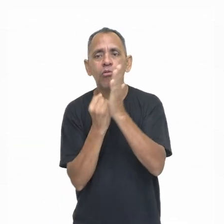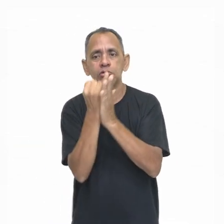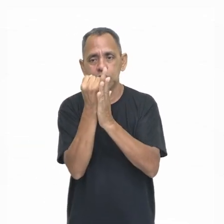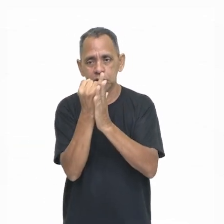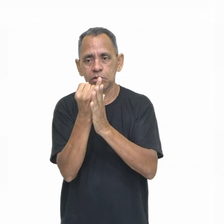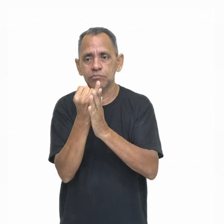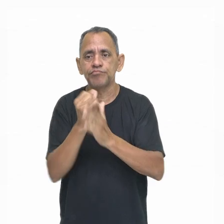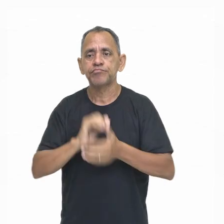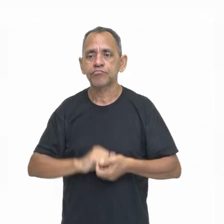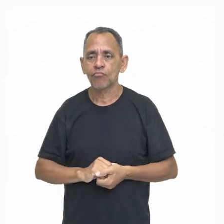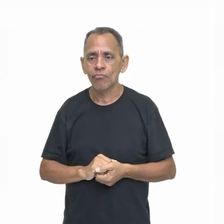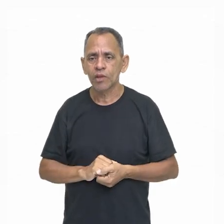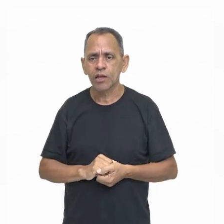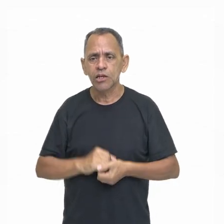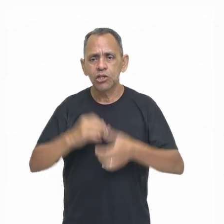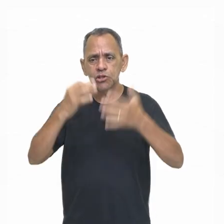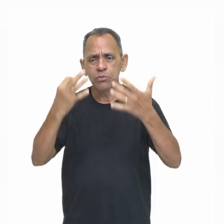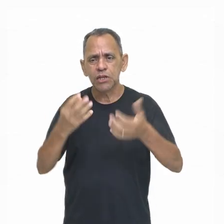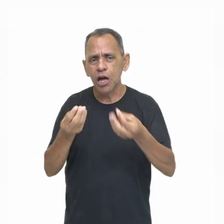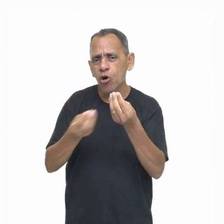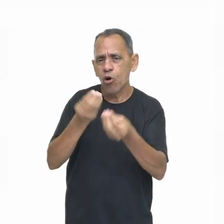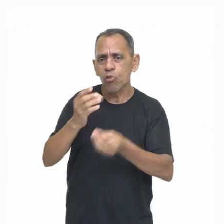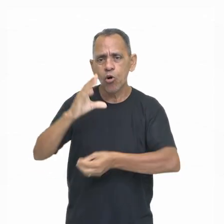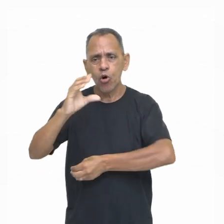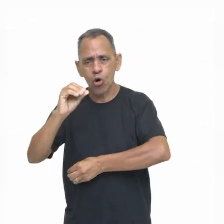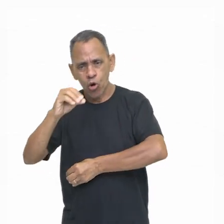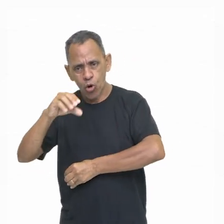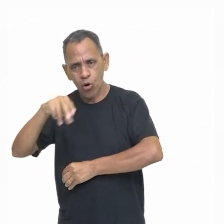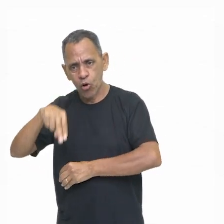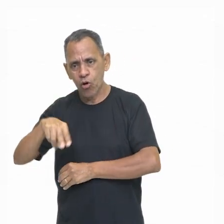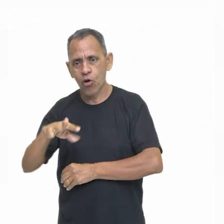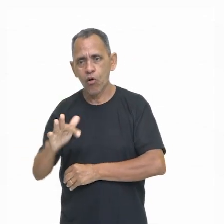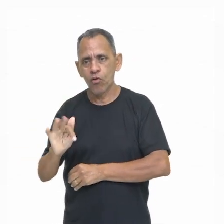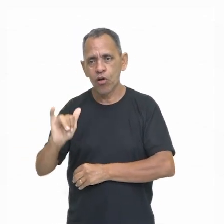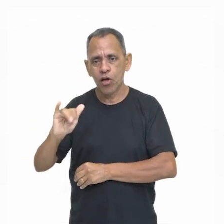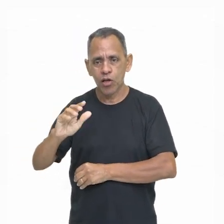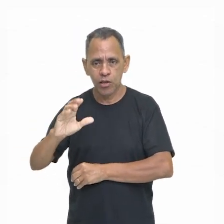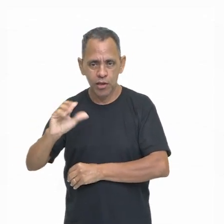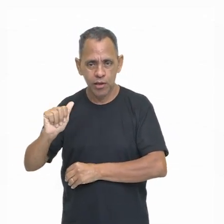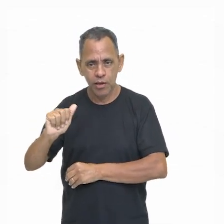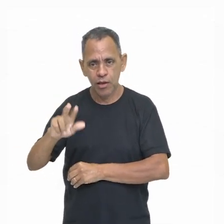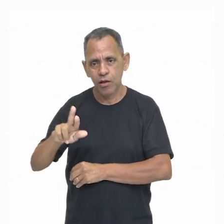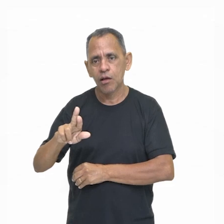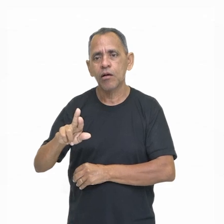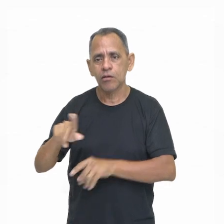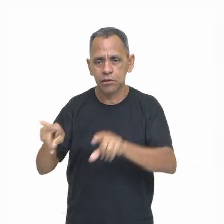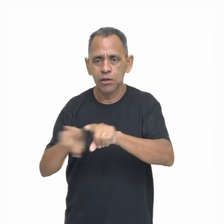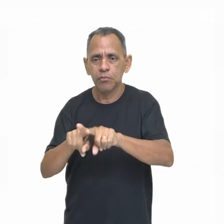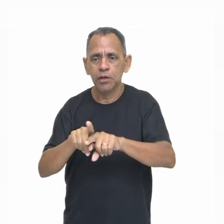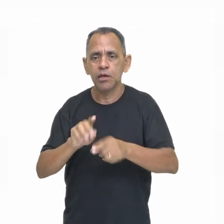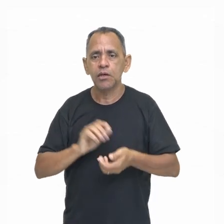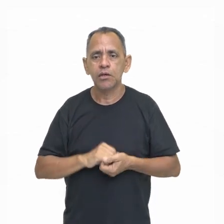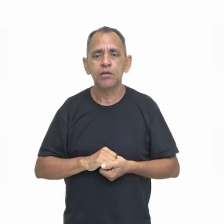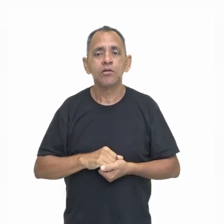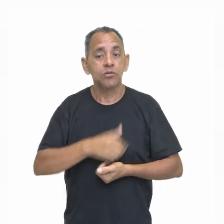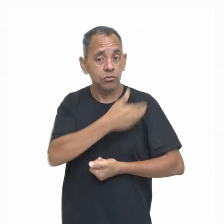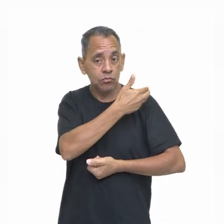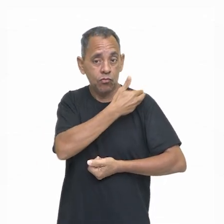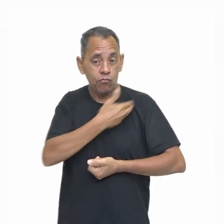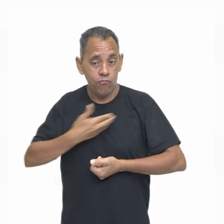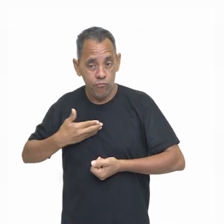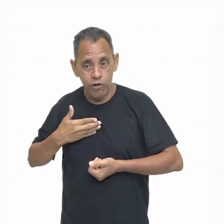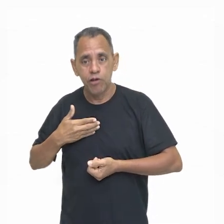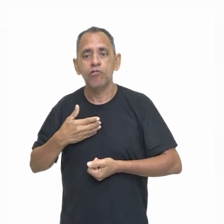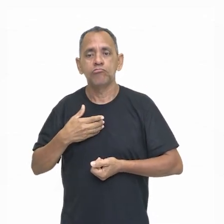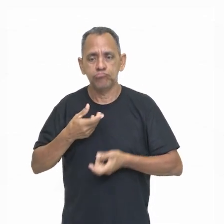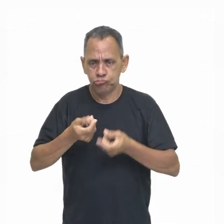e decide, né, por força de lei, tomar de você para reter por algum motivo ilícito. Geralmente acontece nesses termos, né? Há,